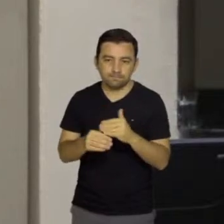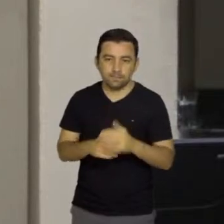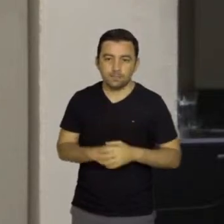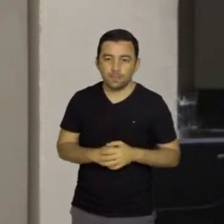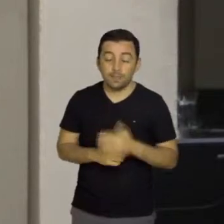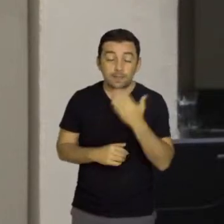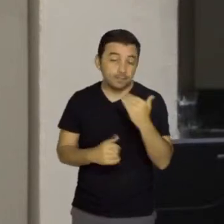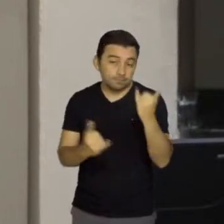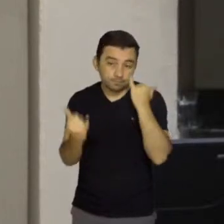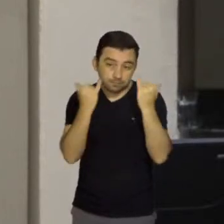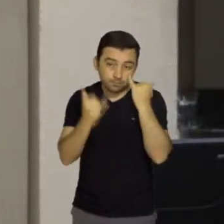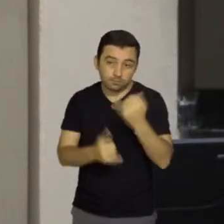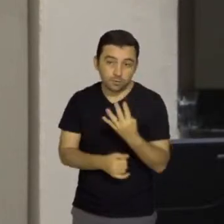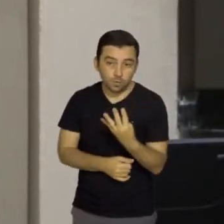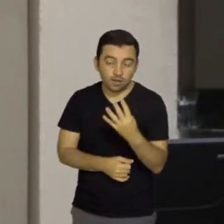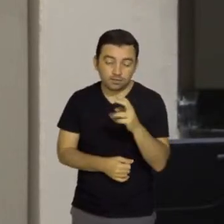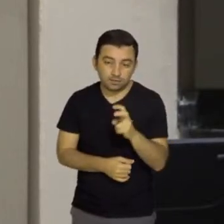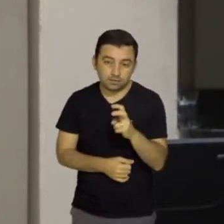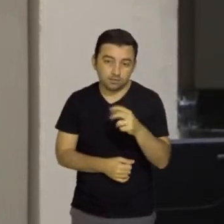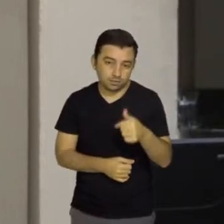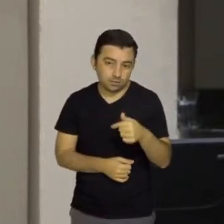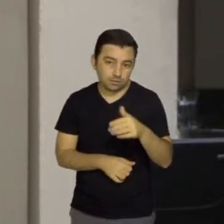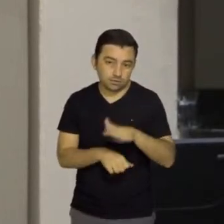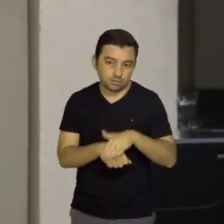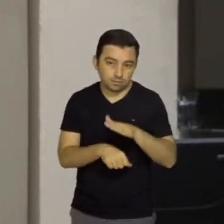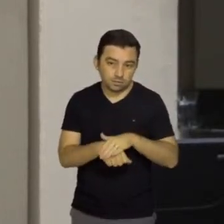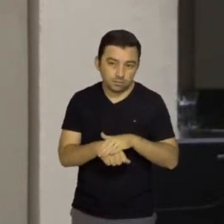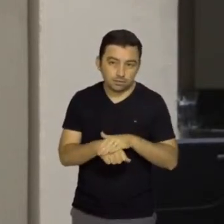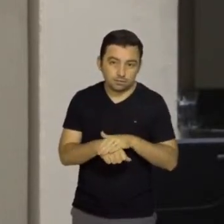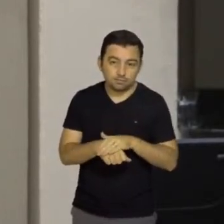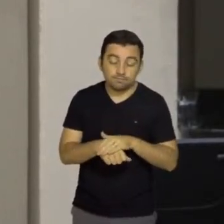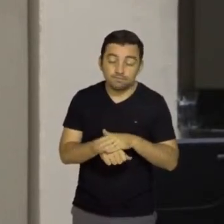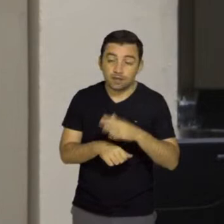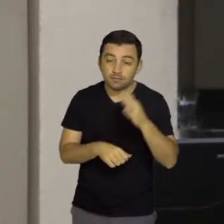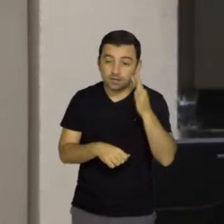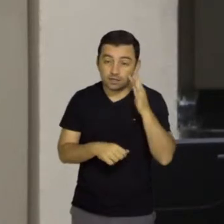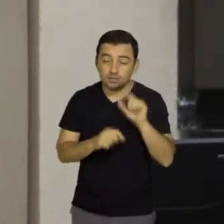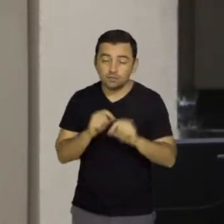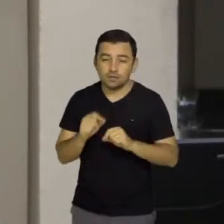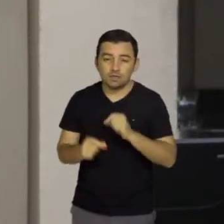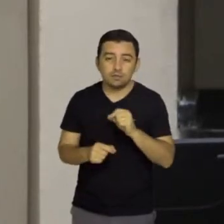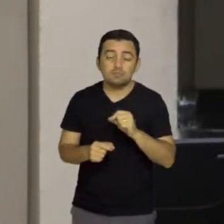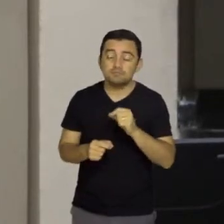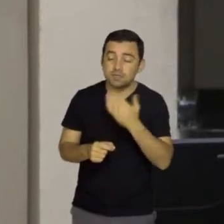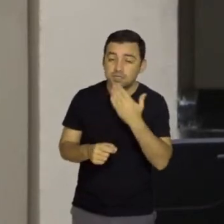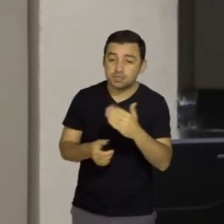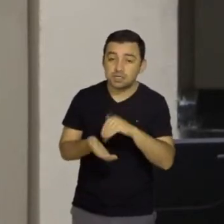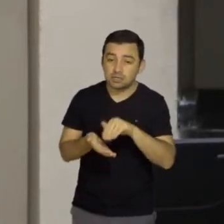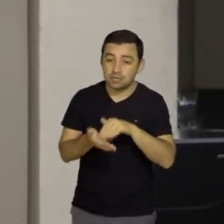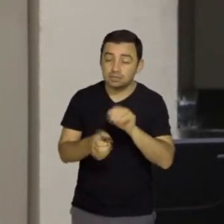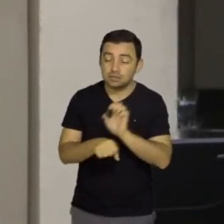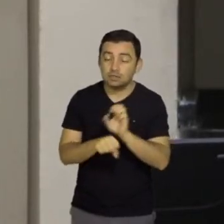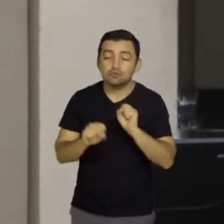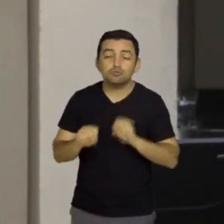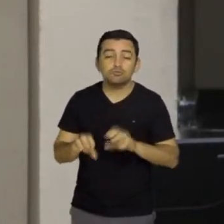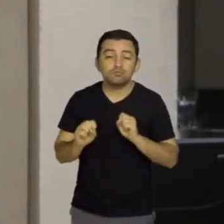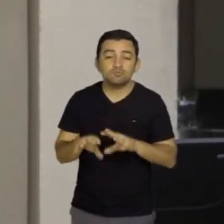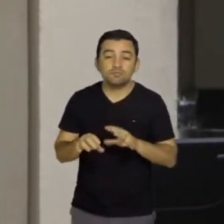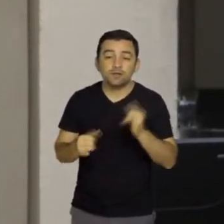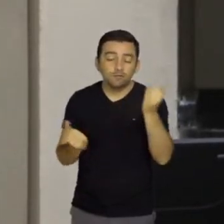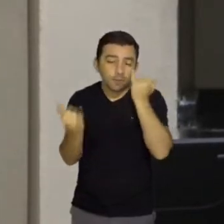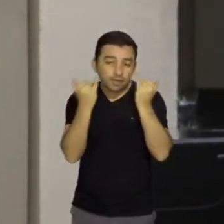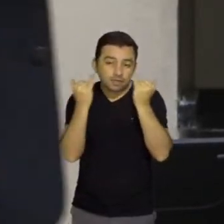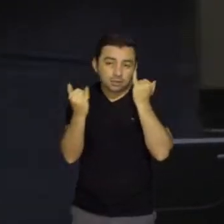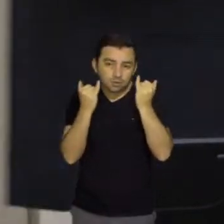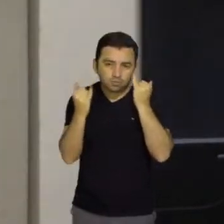unanimidade. Pedido de informação 457, autoria deputado Fernando Krelink, solicitando ao secretário de Estado da Educação informações acerca da